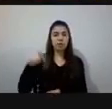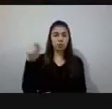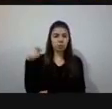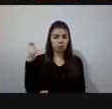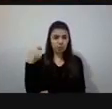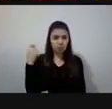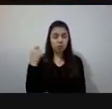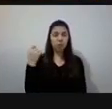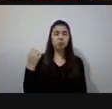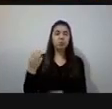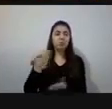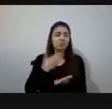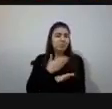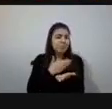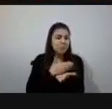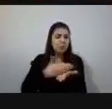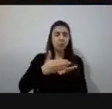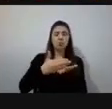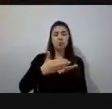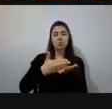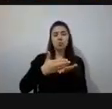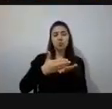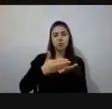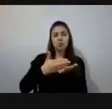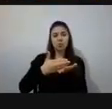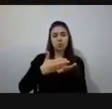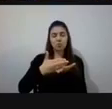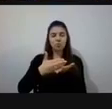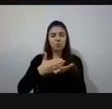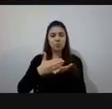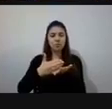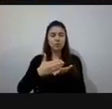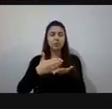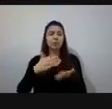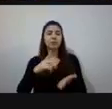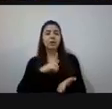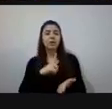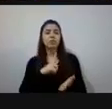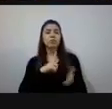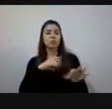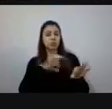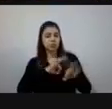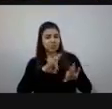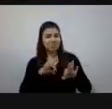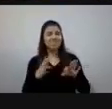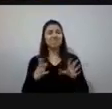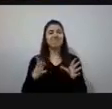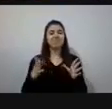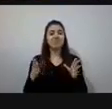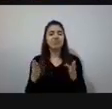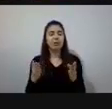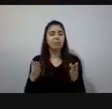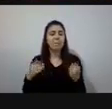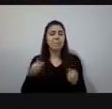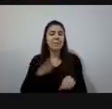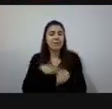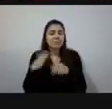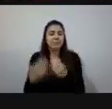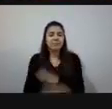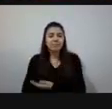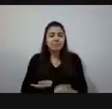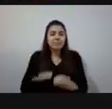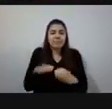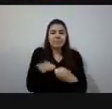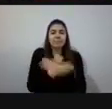uma forma acolhedora e com maior cautela e maior respeito de ouvir possíveis vítimas de violência sexual, crianças